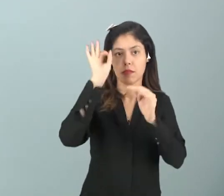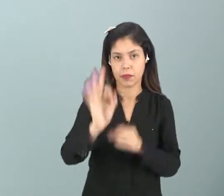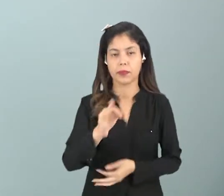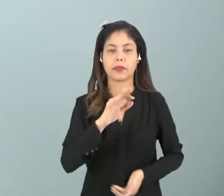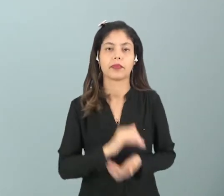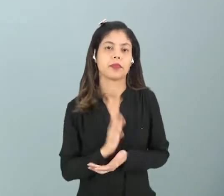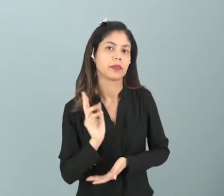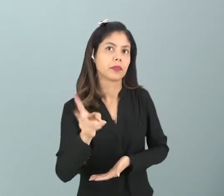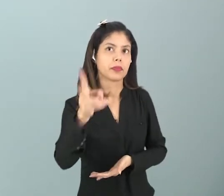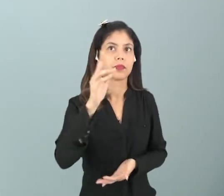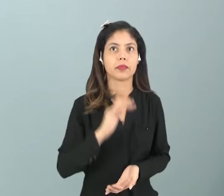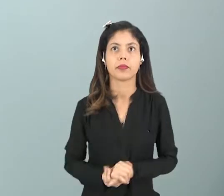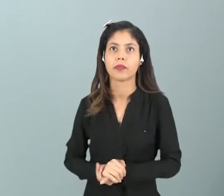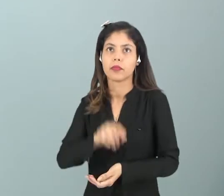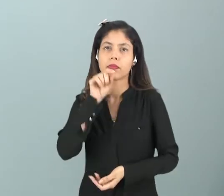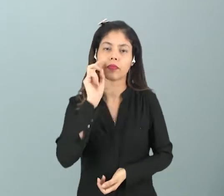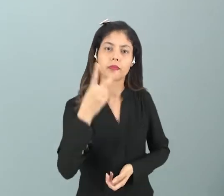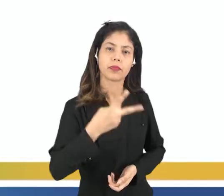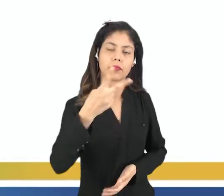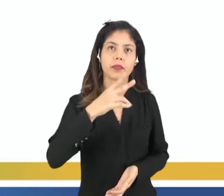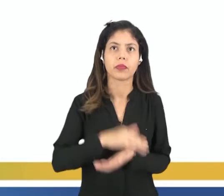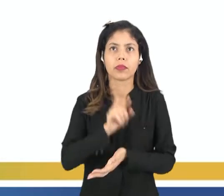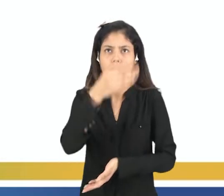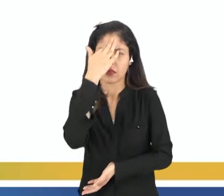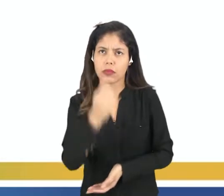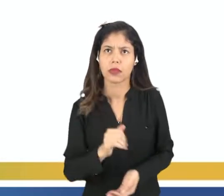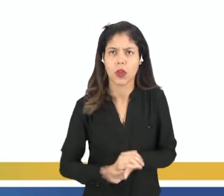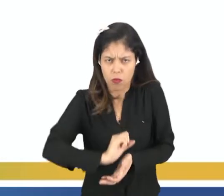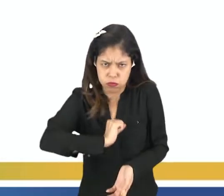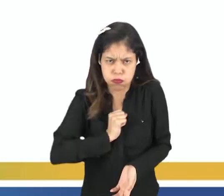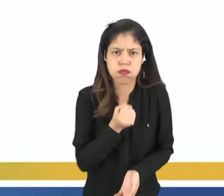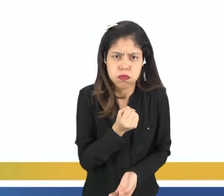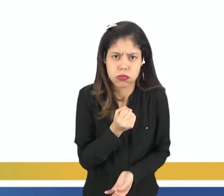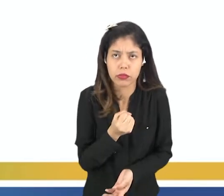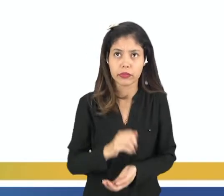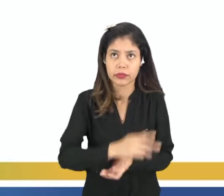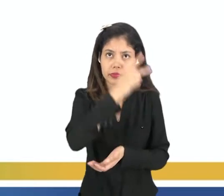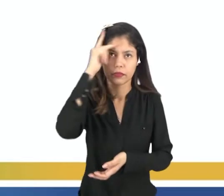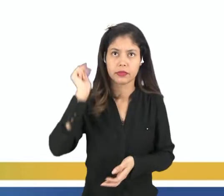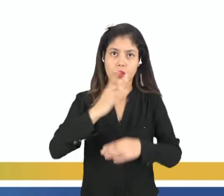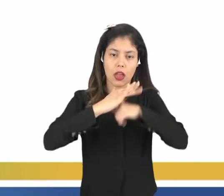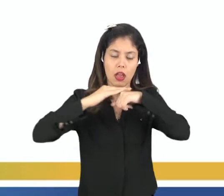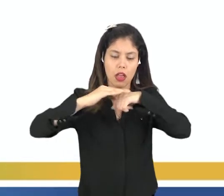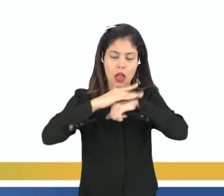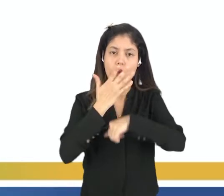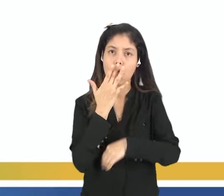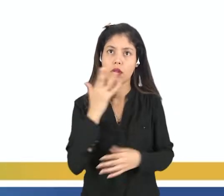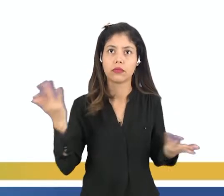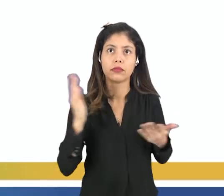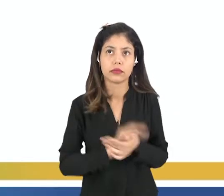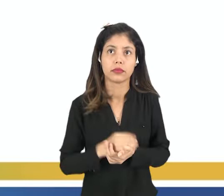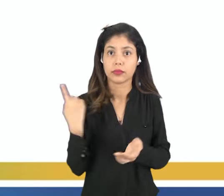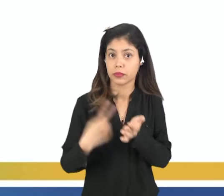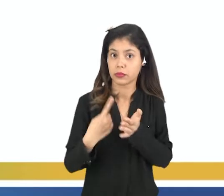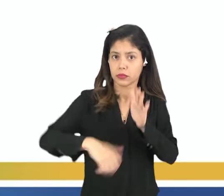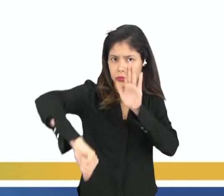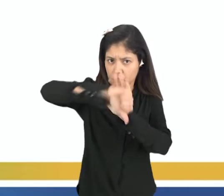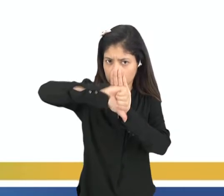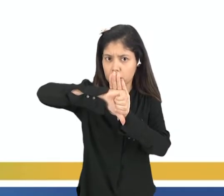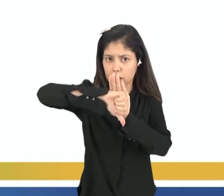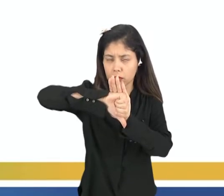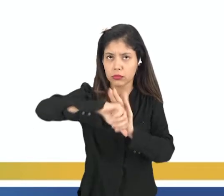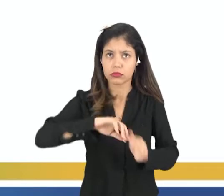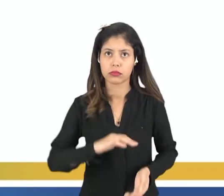Vamos continuar. 2. Você sabia que odiar uma pessoa pela cor de sua pele é considerado um